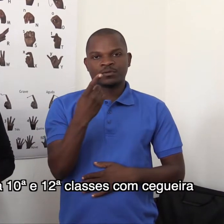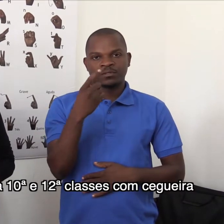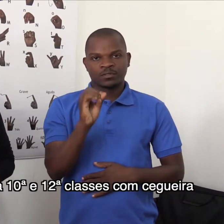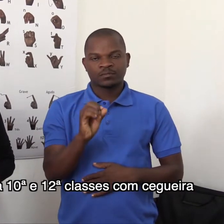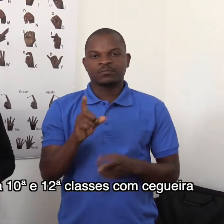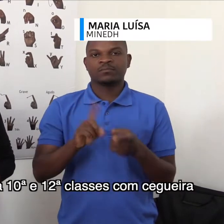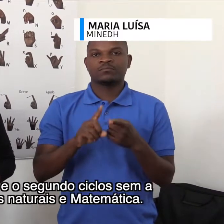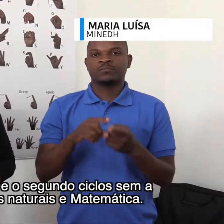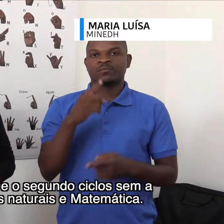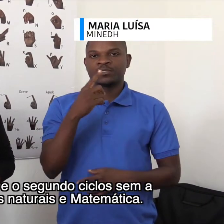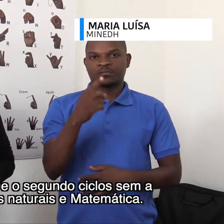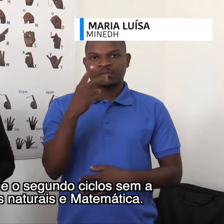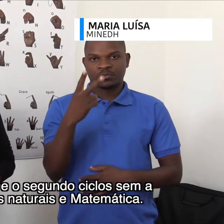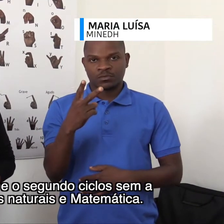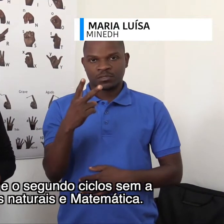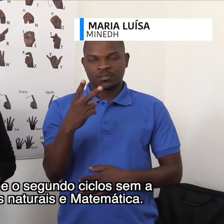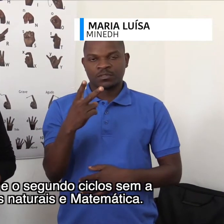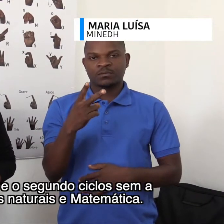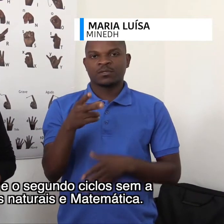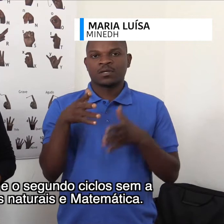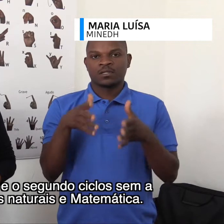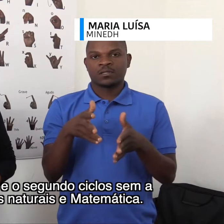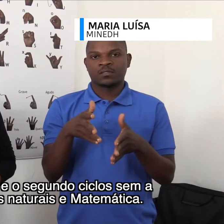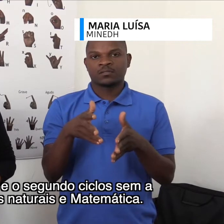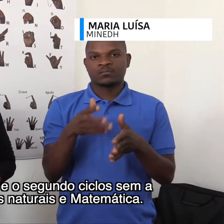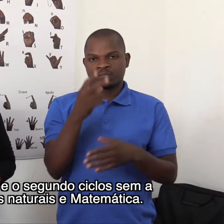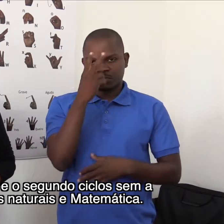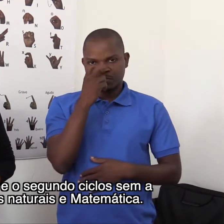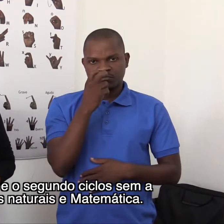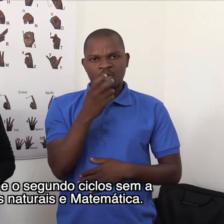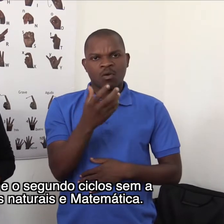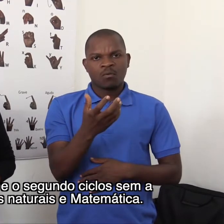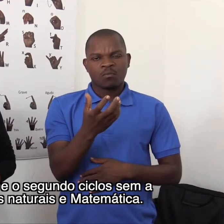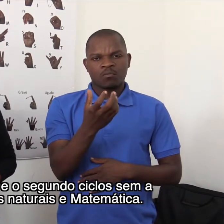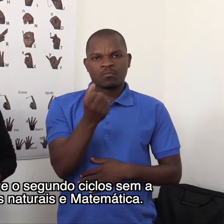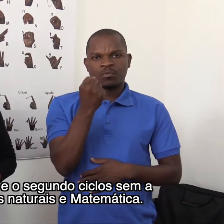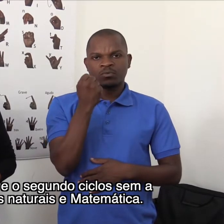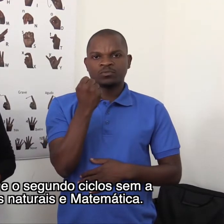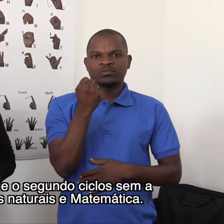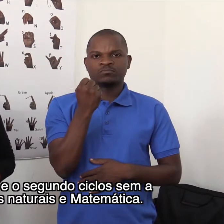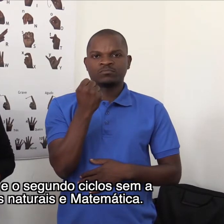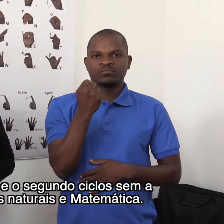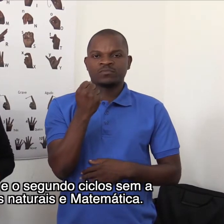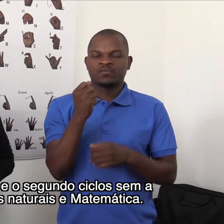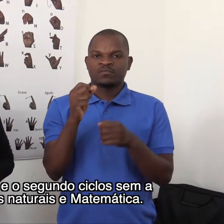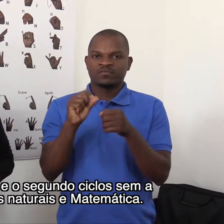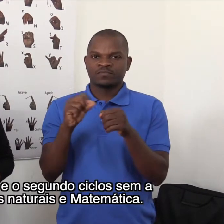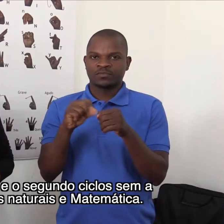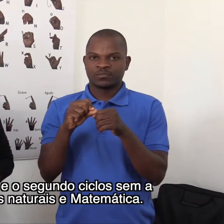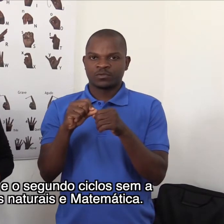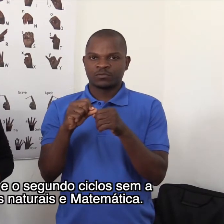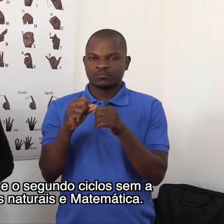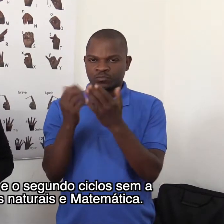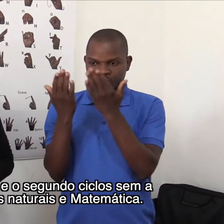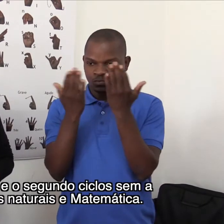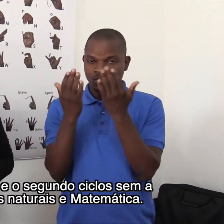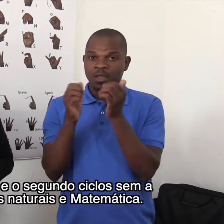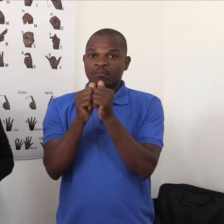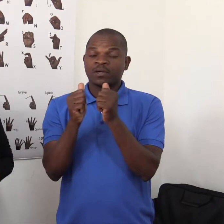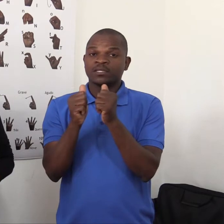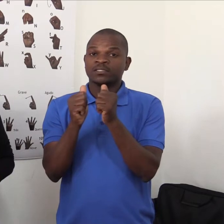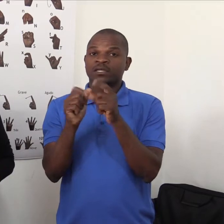cegueira fazem o primeiro, estão a fazer o primeiro e segundo ciclo, sem fazer a área de ciências naturais